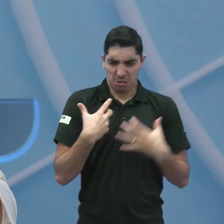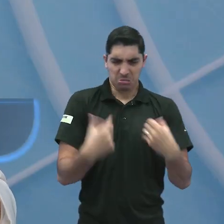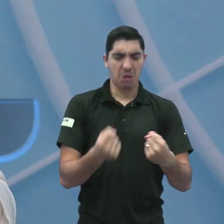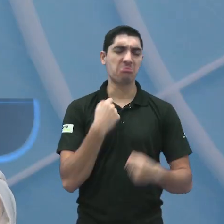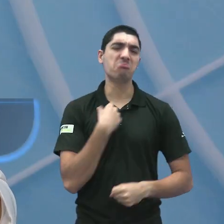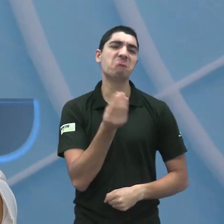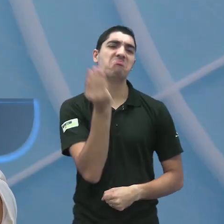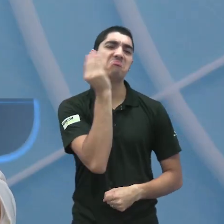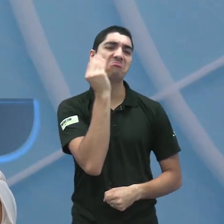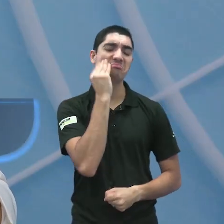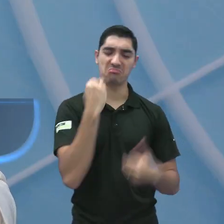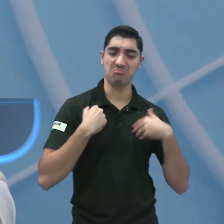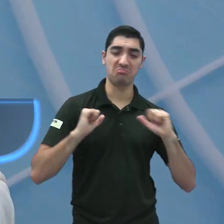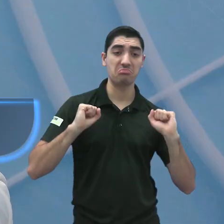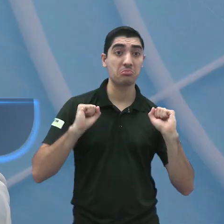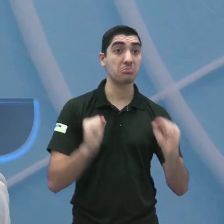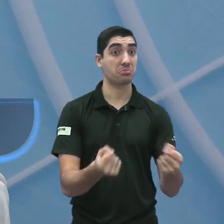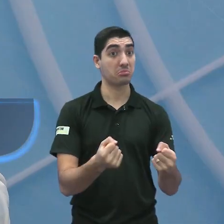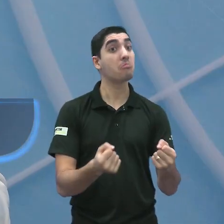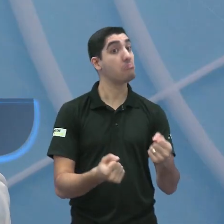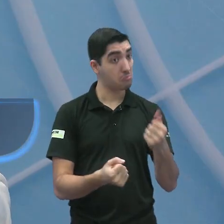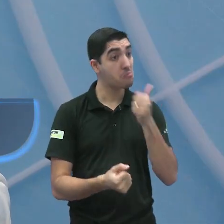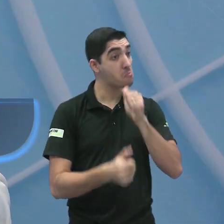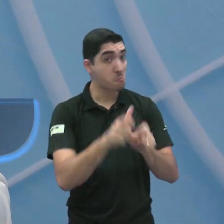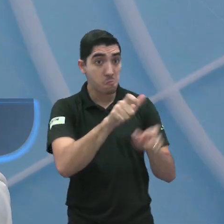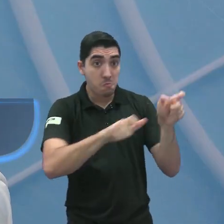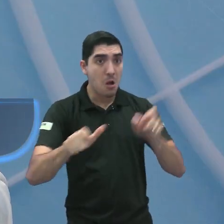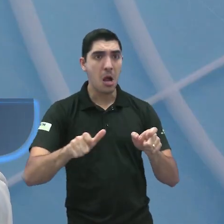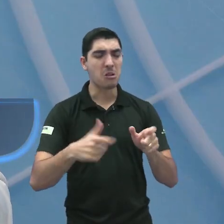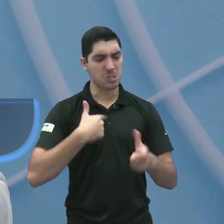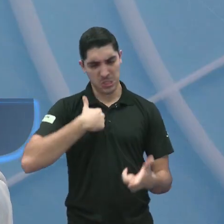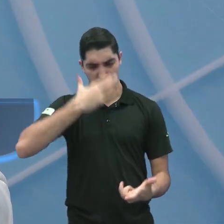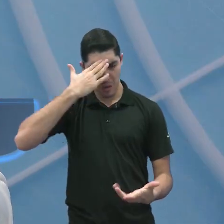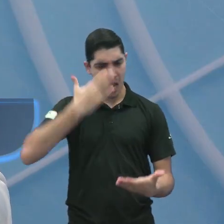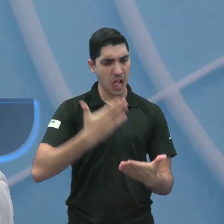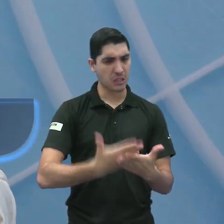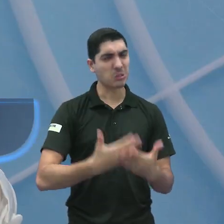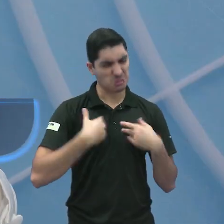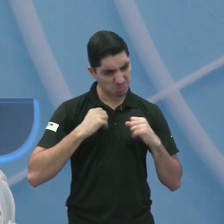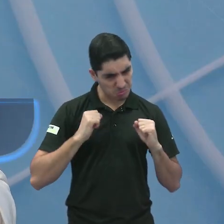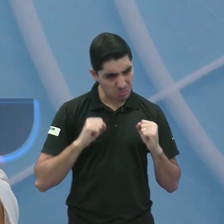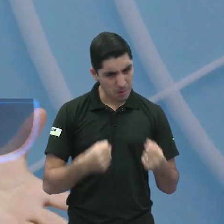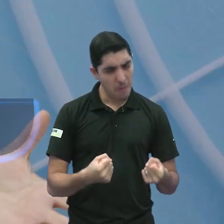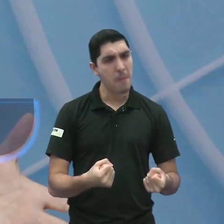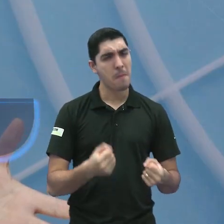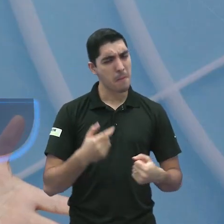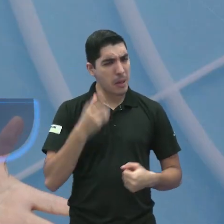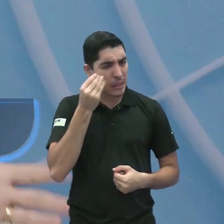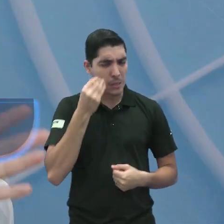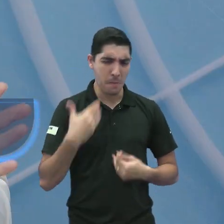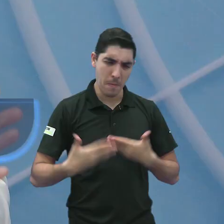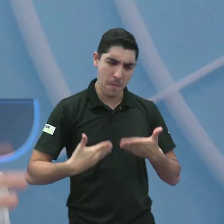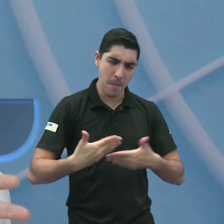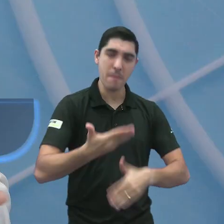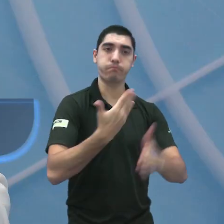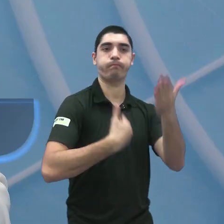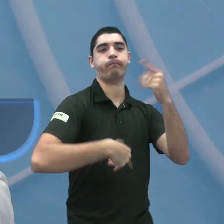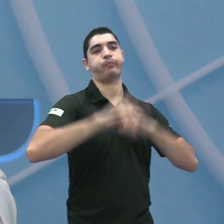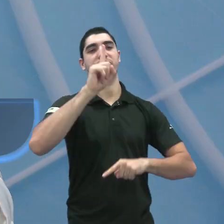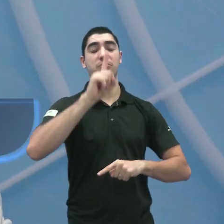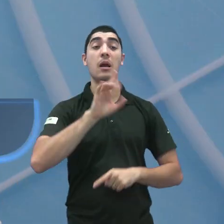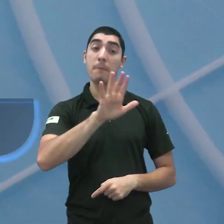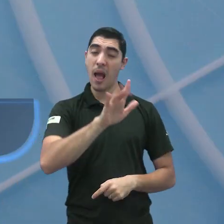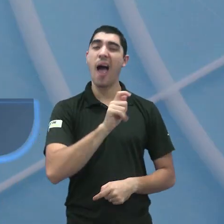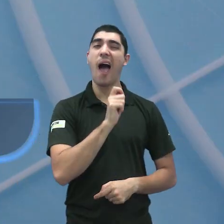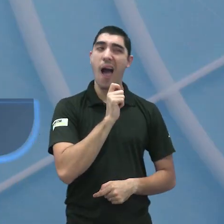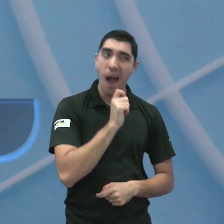esses desafios, essas barreiras, acreditando e indo atrás e alcançando todos os lugares. Mas ainda é bem baixo.